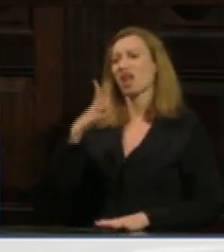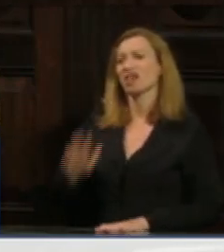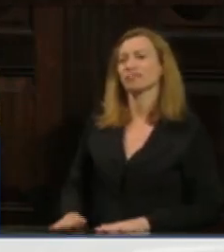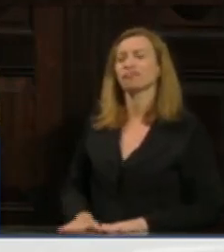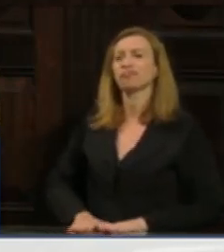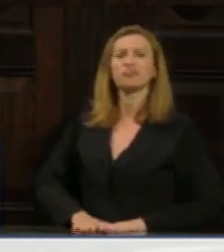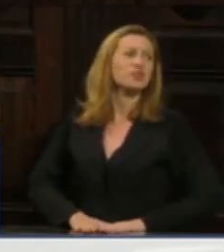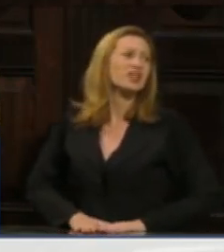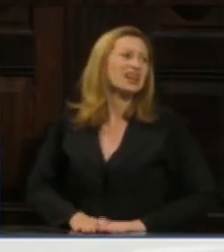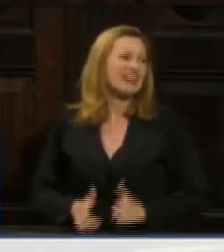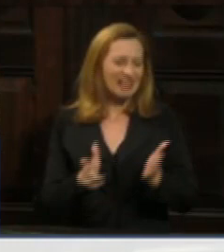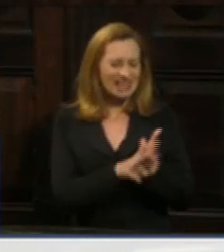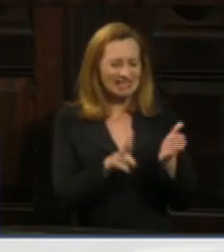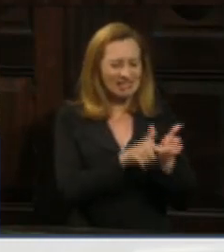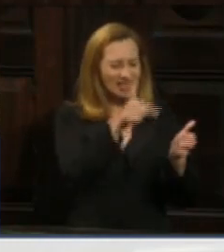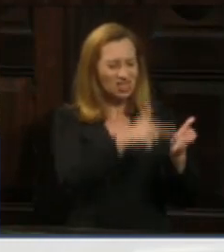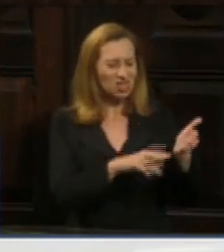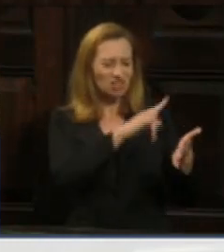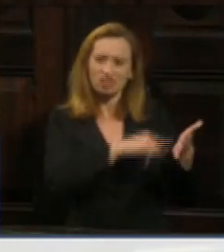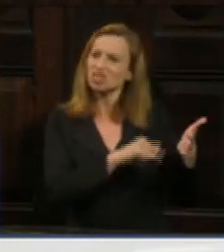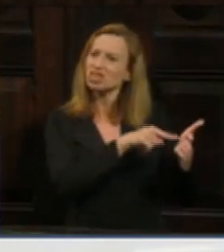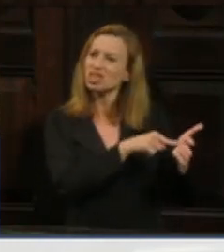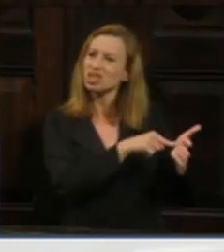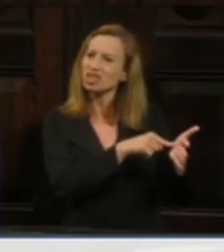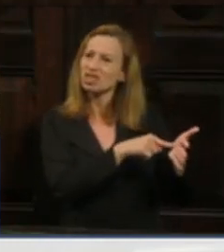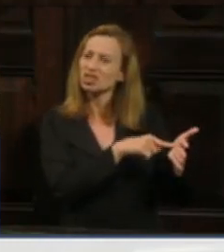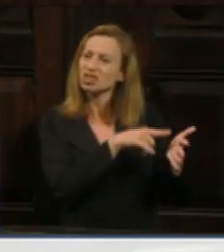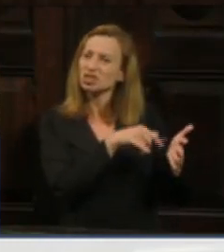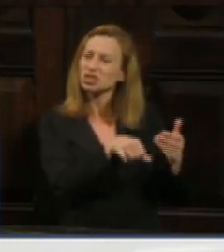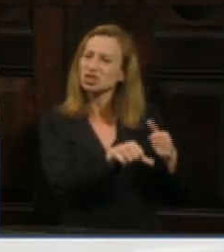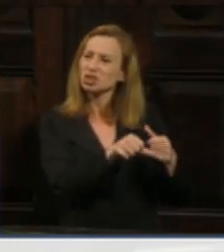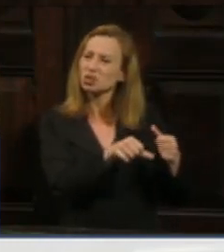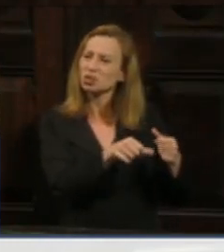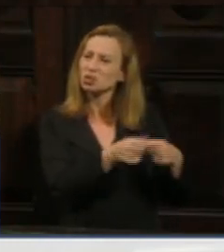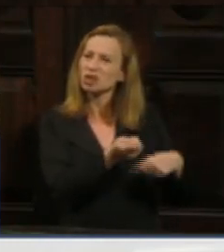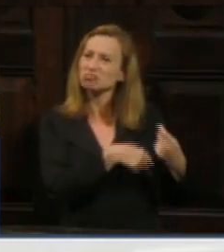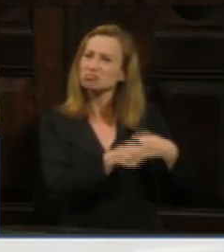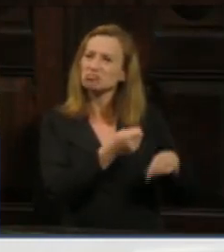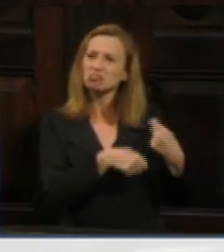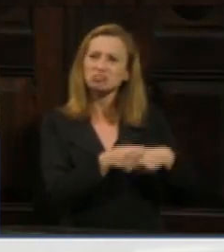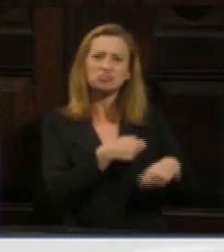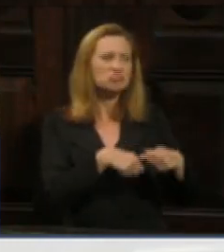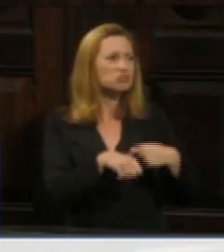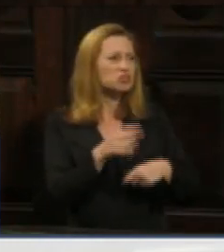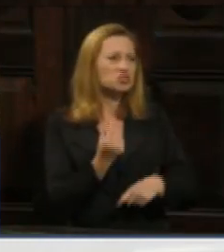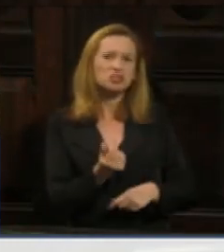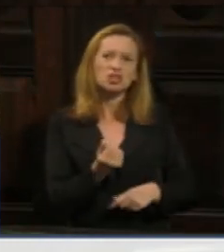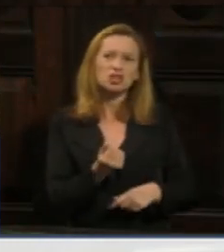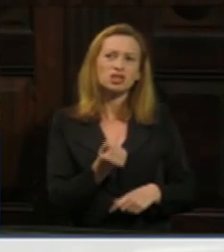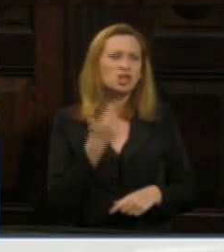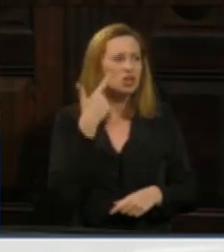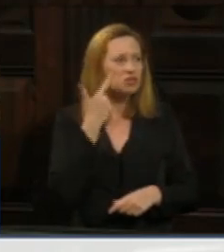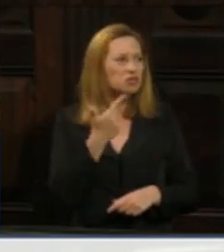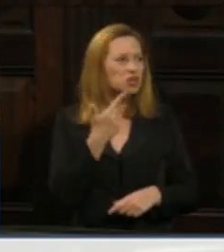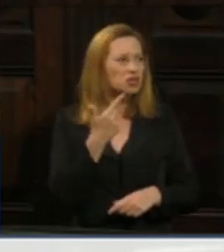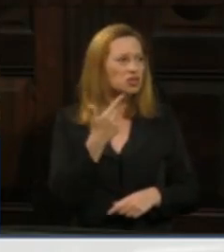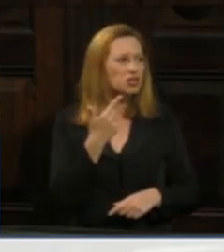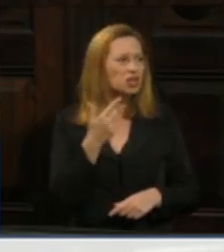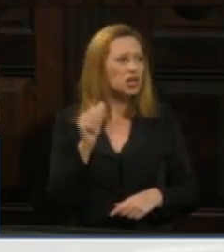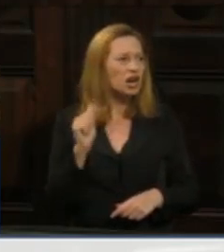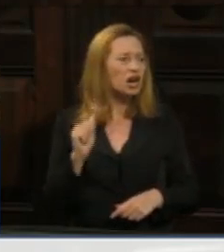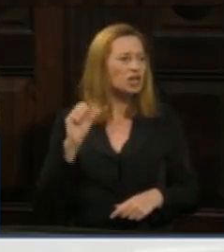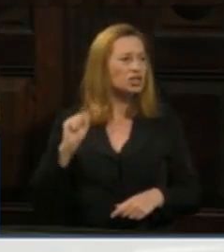movimentação financeira. Se a partir desta conta corrente eu faço pagamentos, os mais variados, a partir da